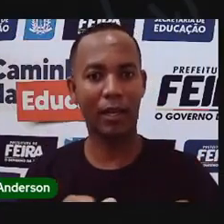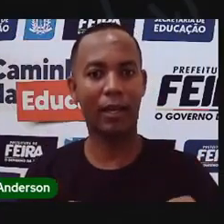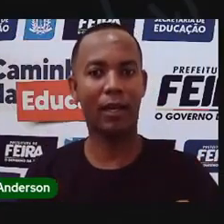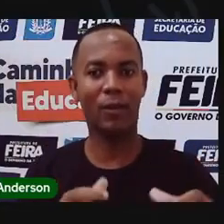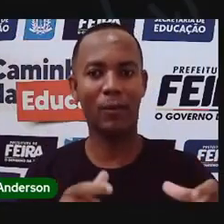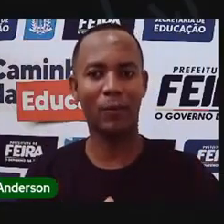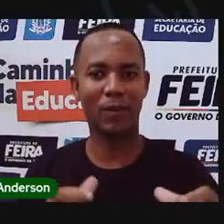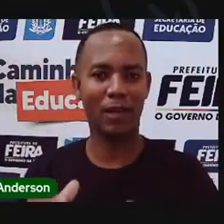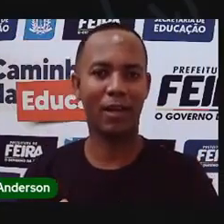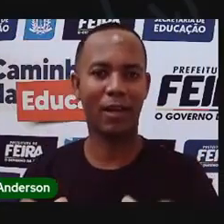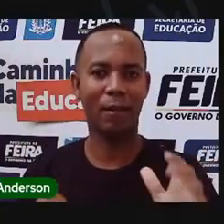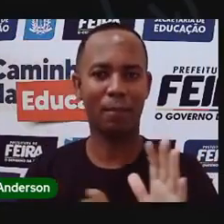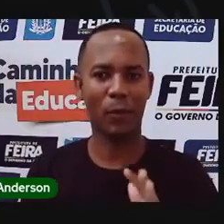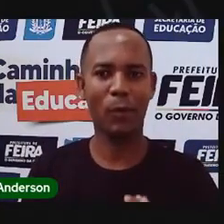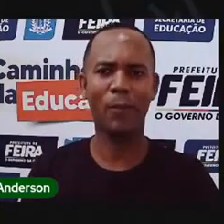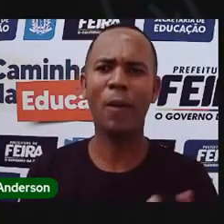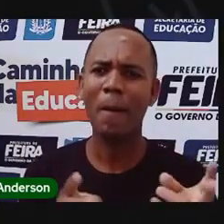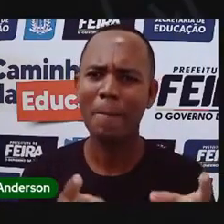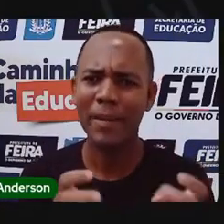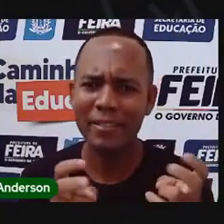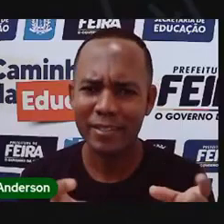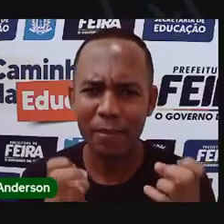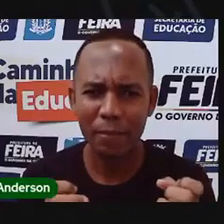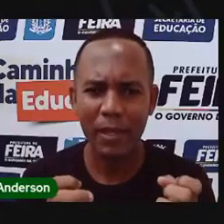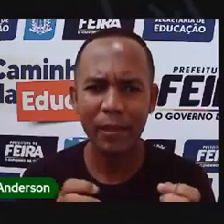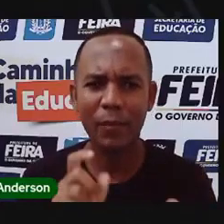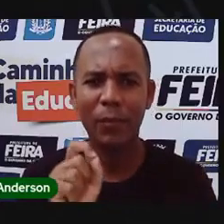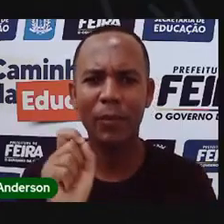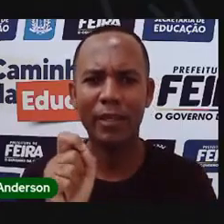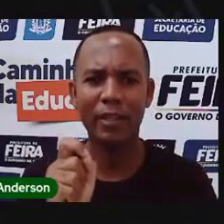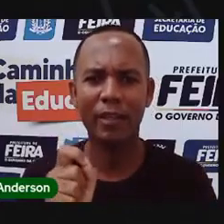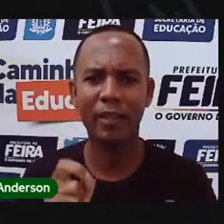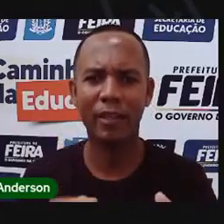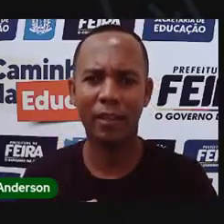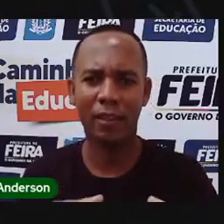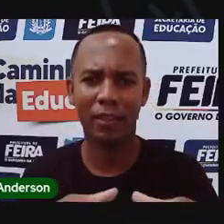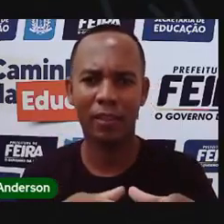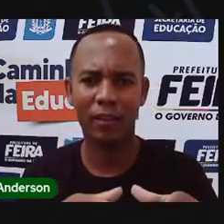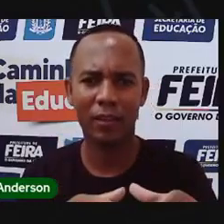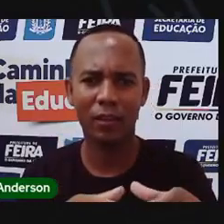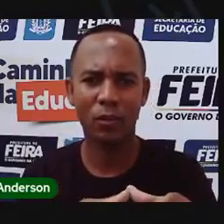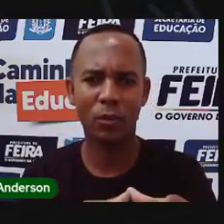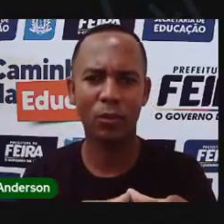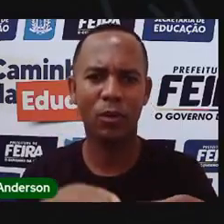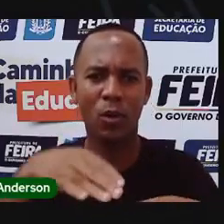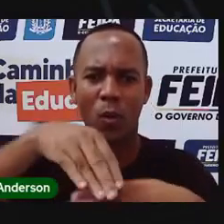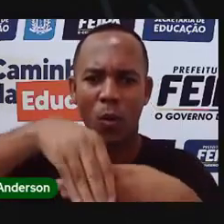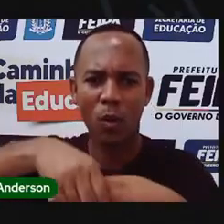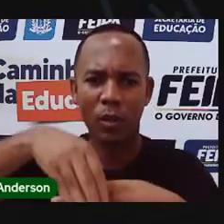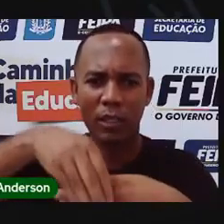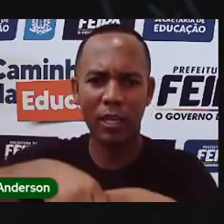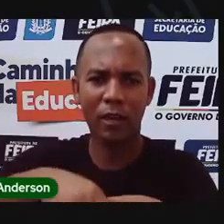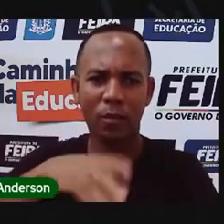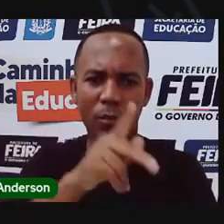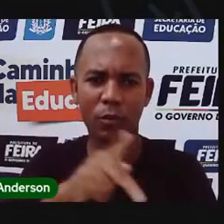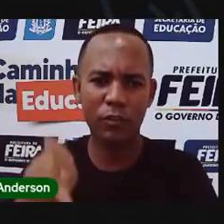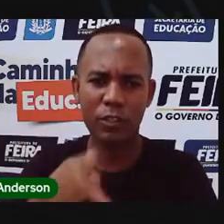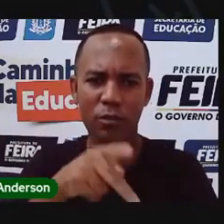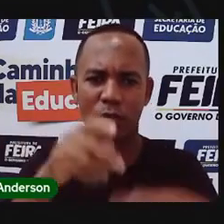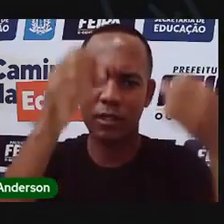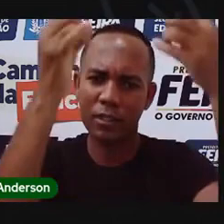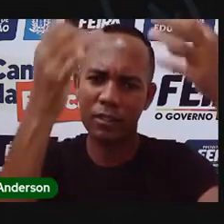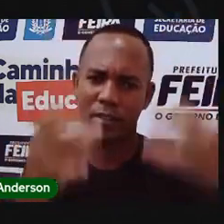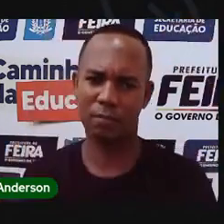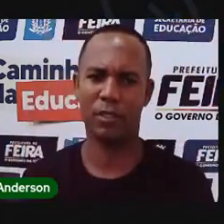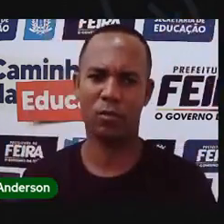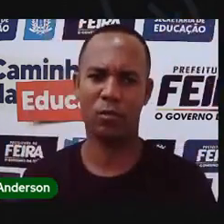regional. Perceberam as rimas dentro desse cordel? Perceberam as características que a prof falou de ser dividida em